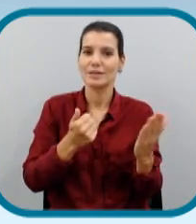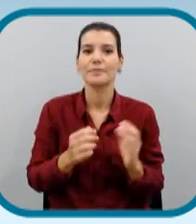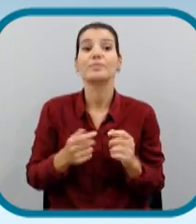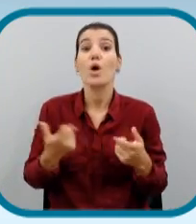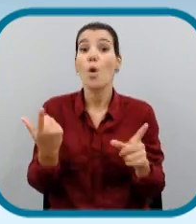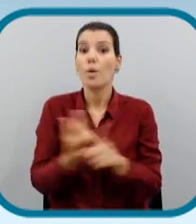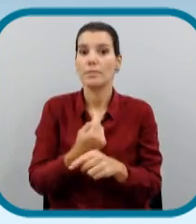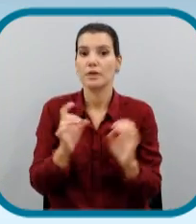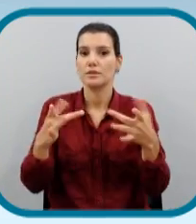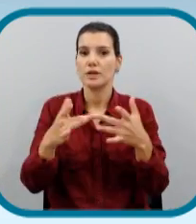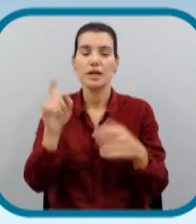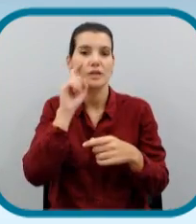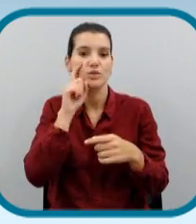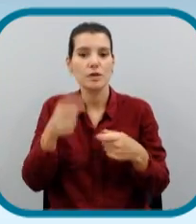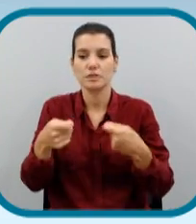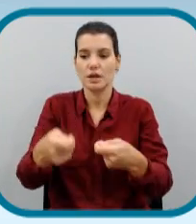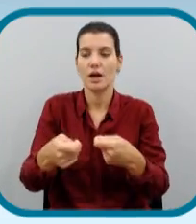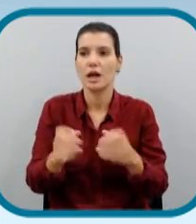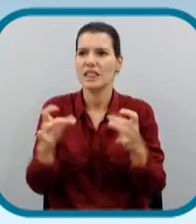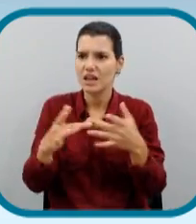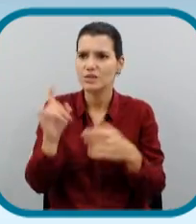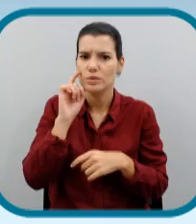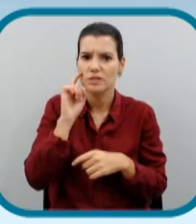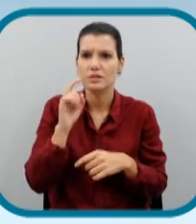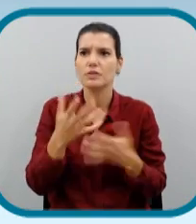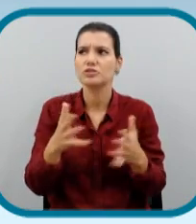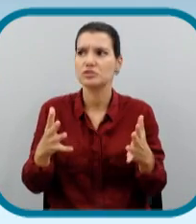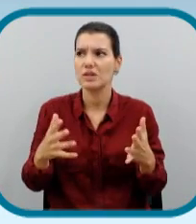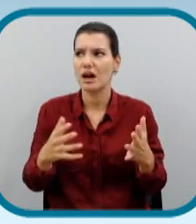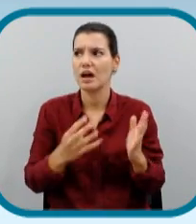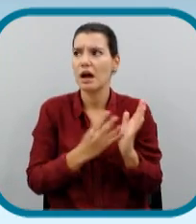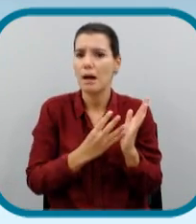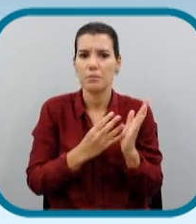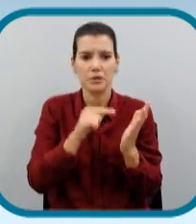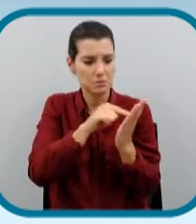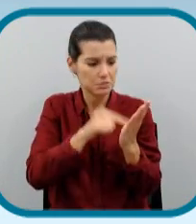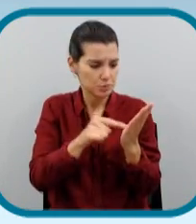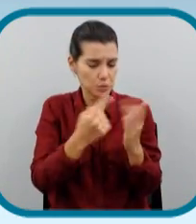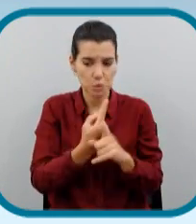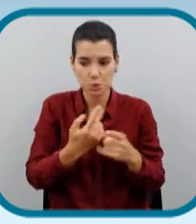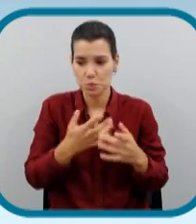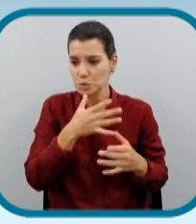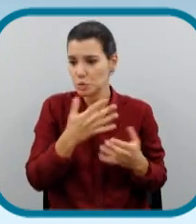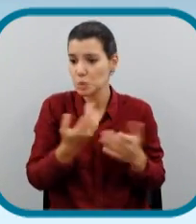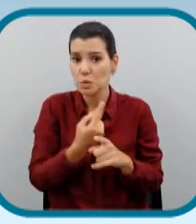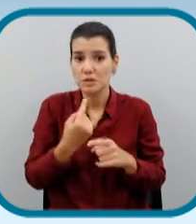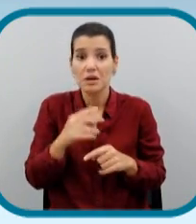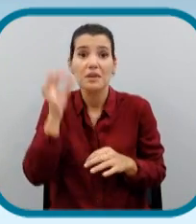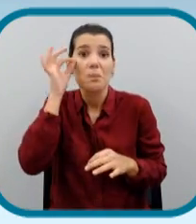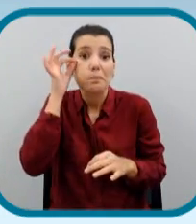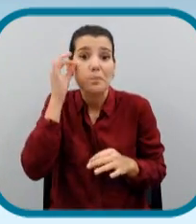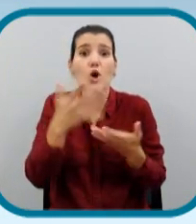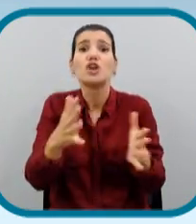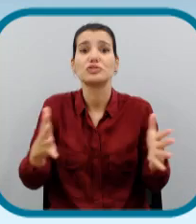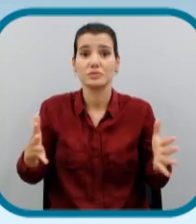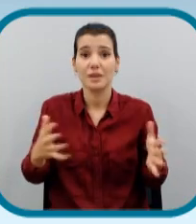carregar, etc. Vamos investir em cibersegurança. Não havia cibersegurança, não há app, não há botõezinhos, não há